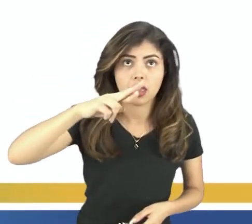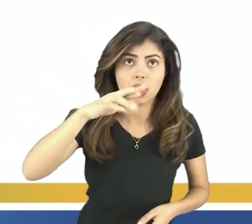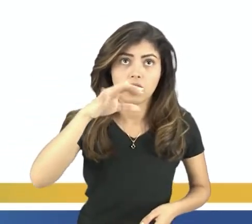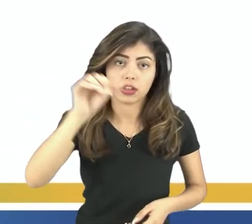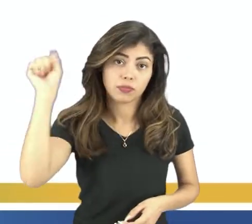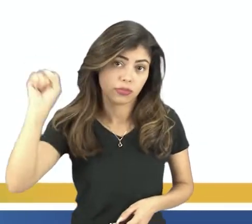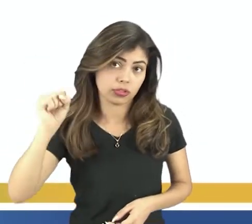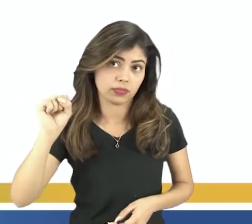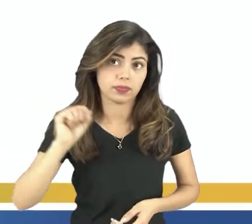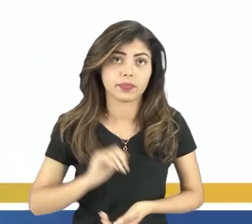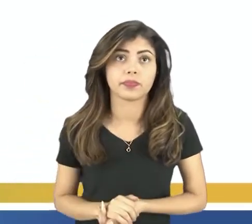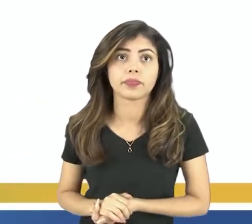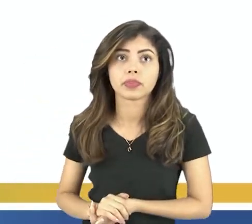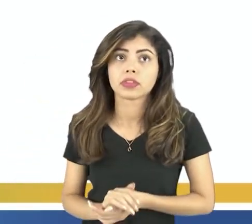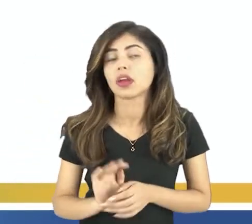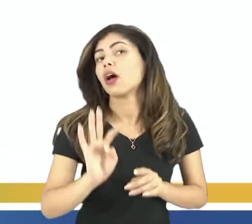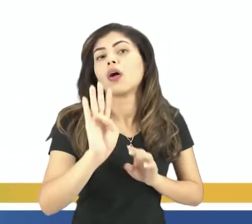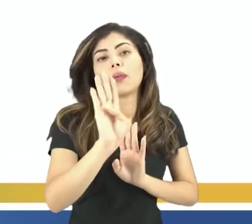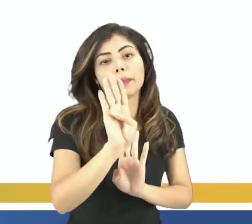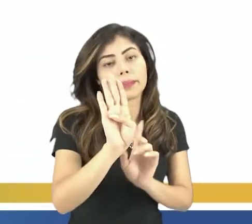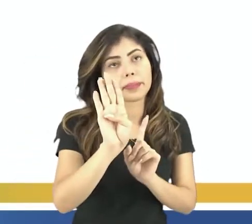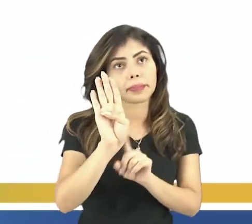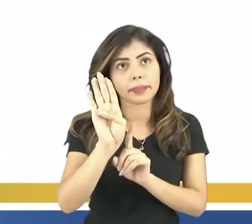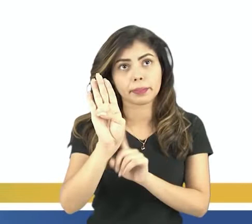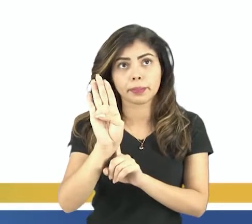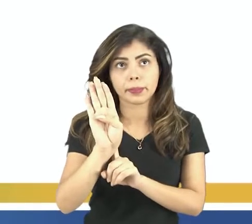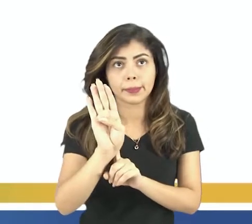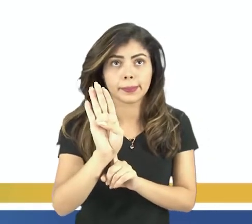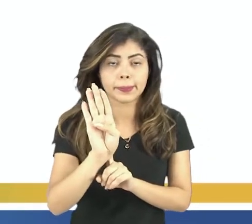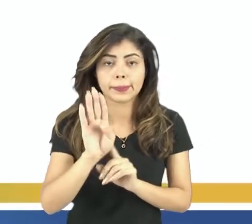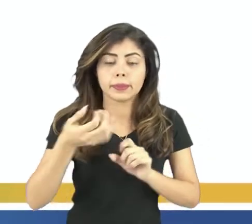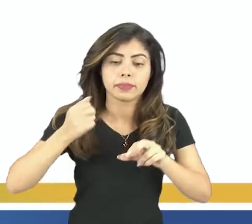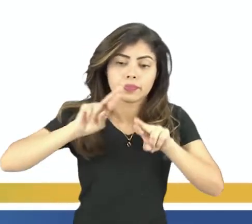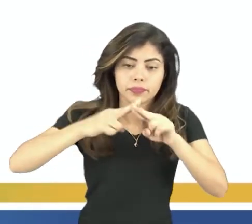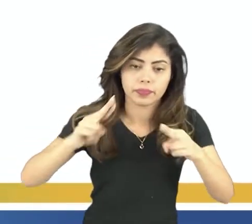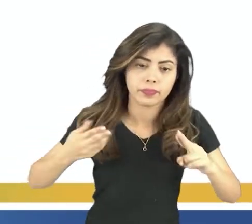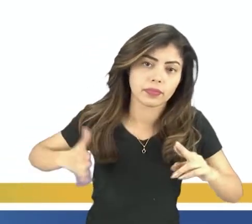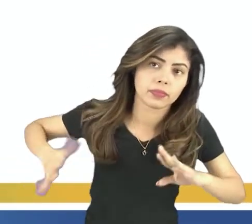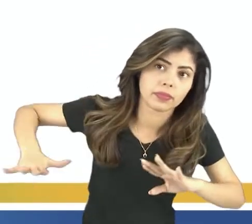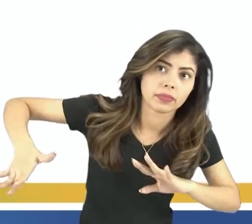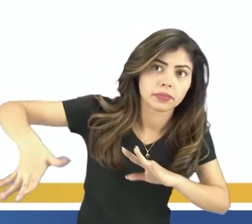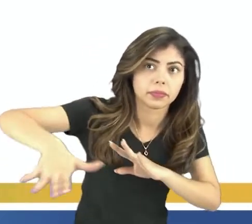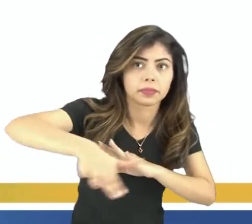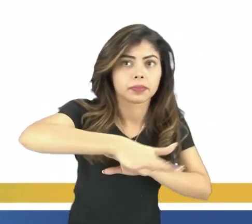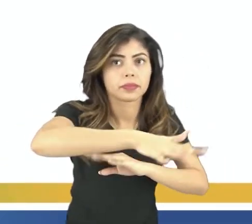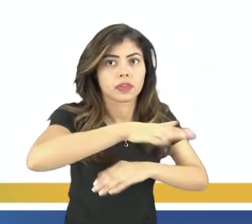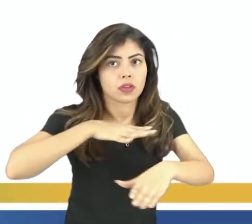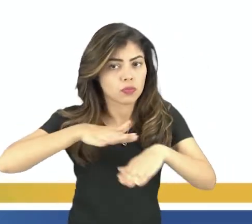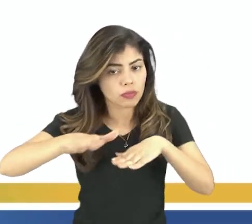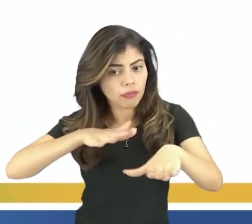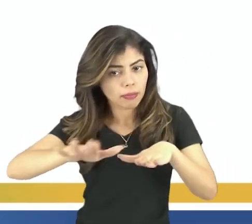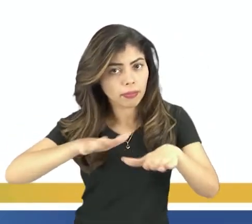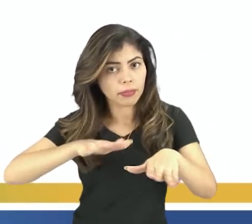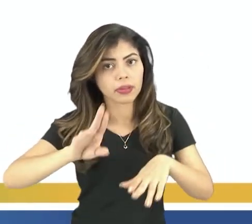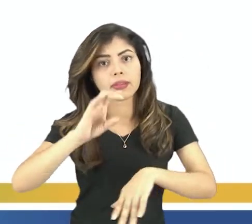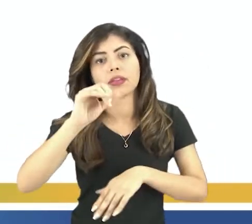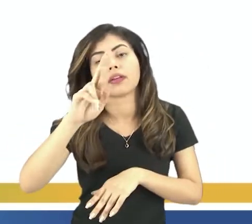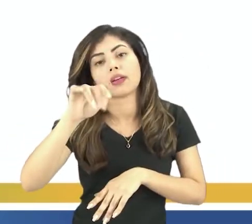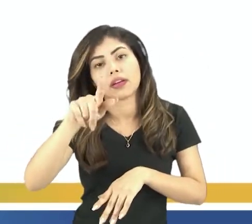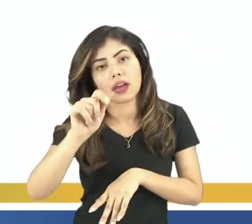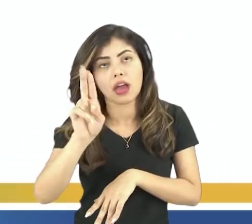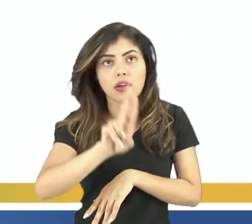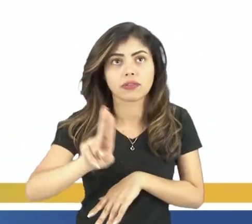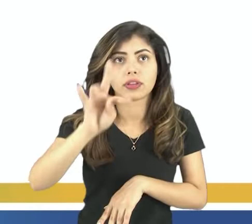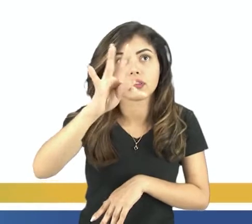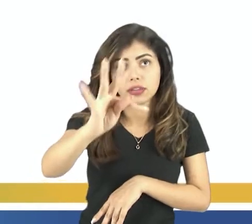por segundo. O B maiúsculo é esse campo magnético que é criado a partir do movimento da carga. A unidade dele é